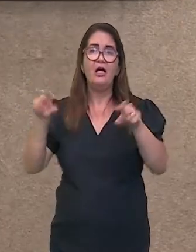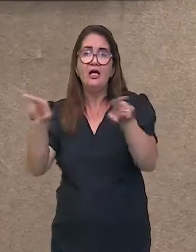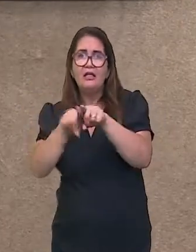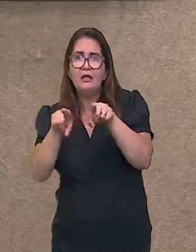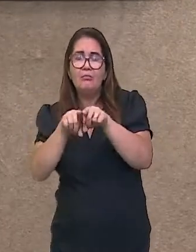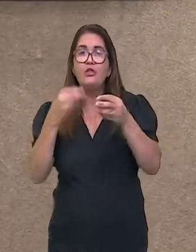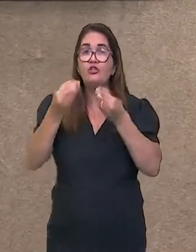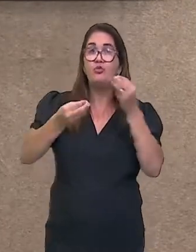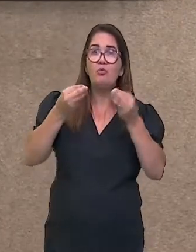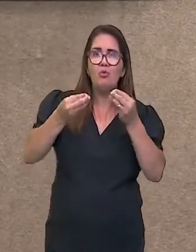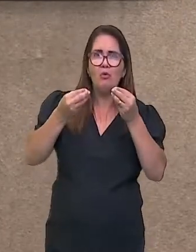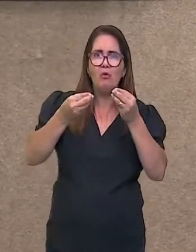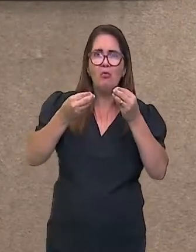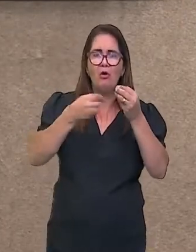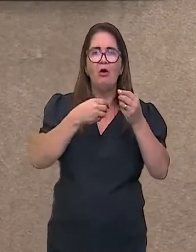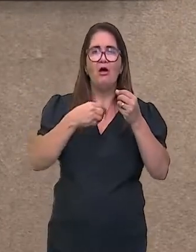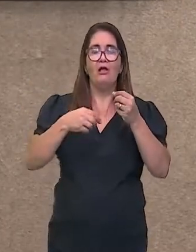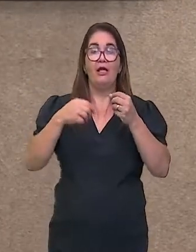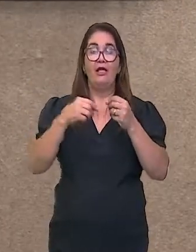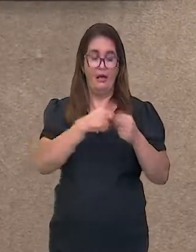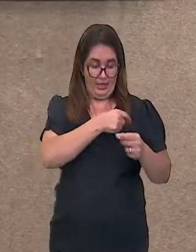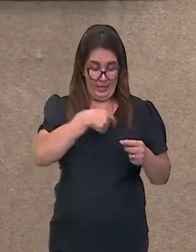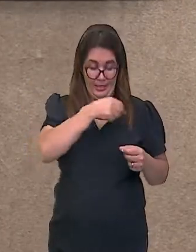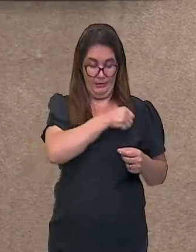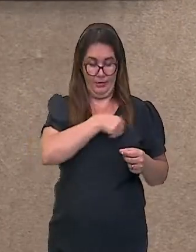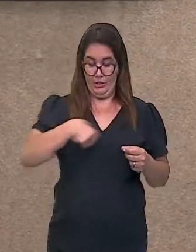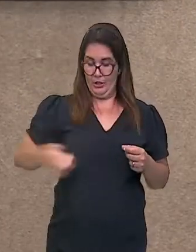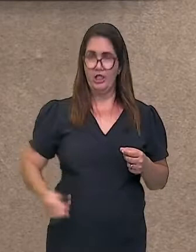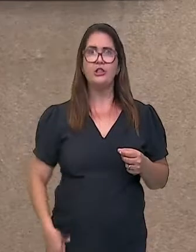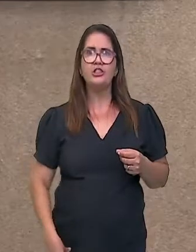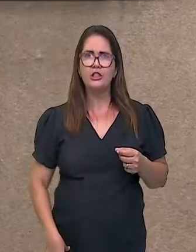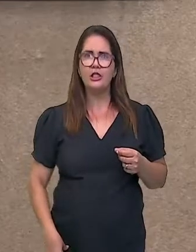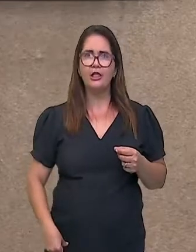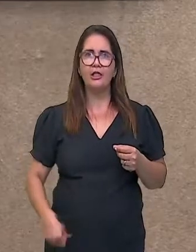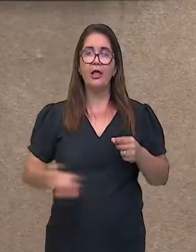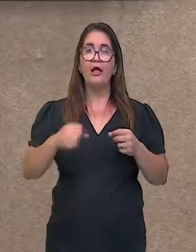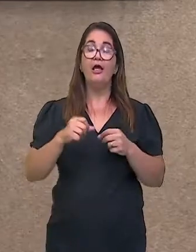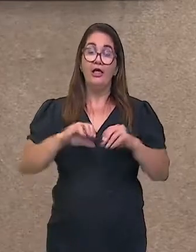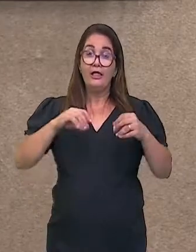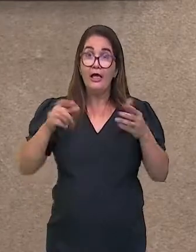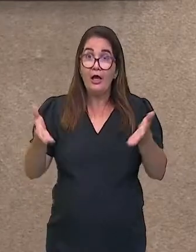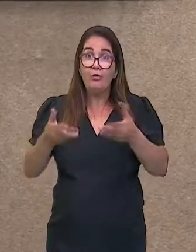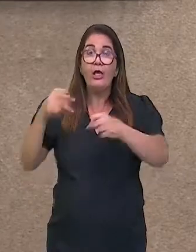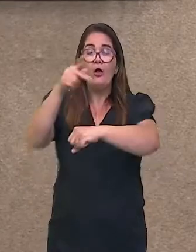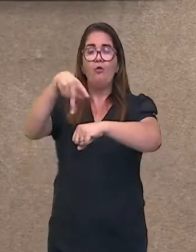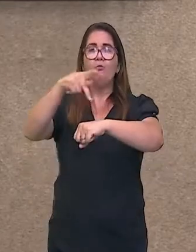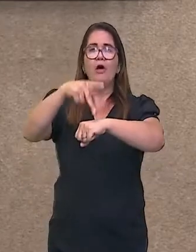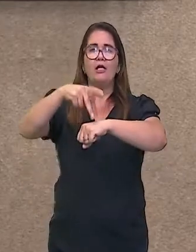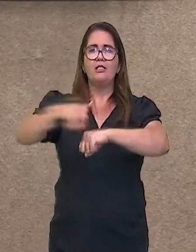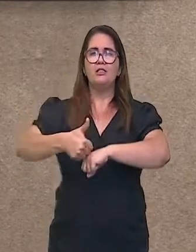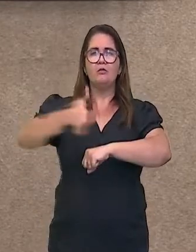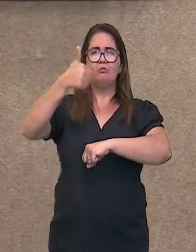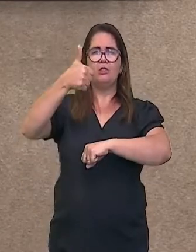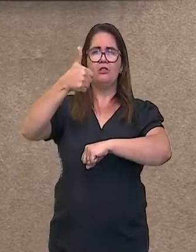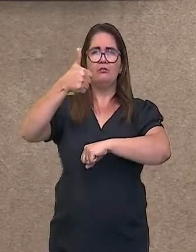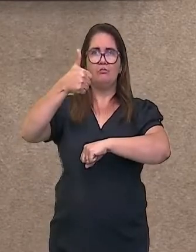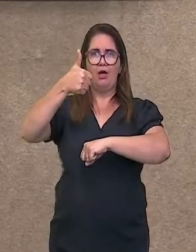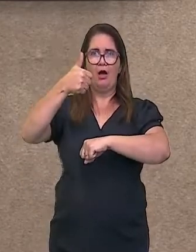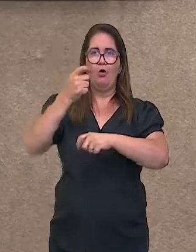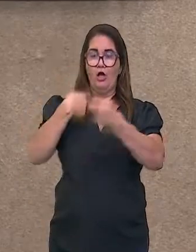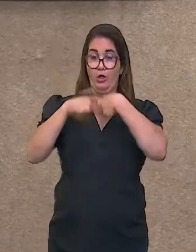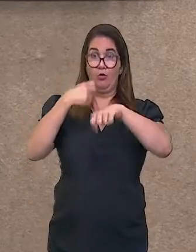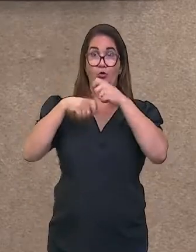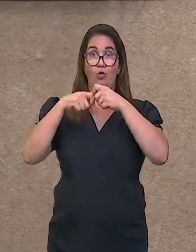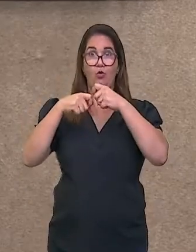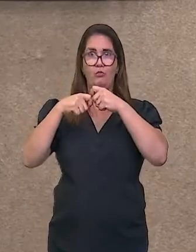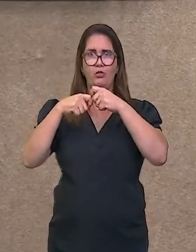até mesmo a China. O enfoque pode ser dado ao temor que a ascensão da Alemanha, isso é uma questão